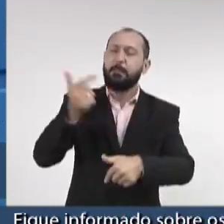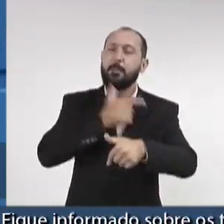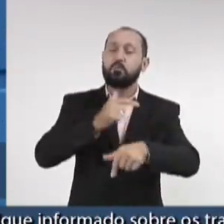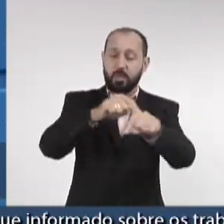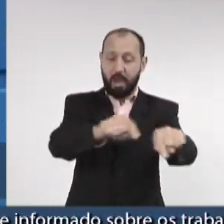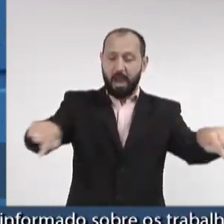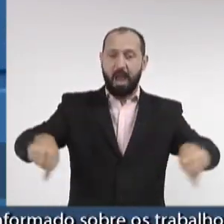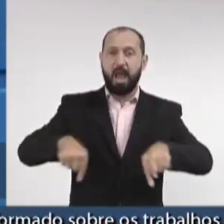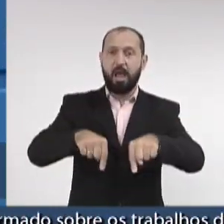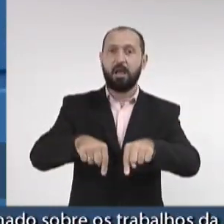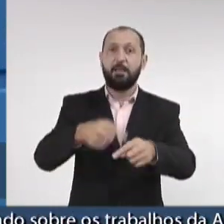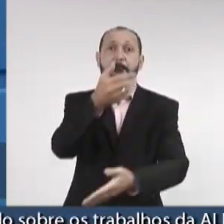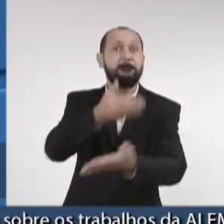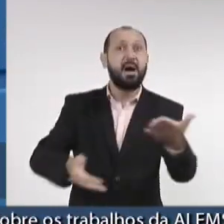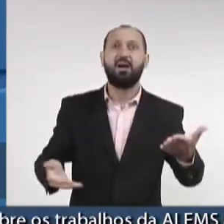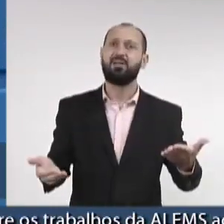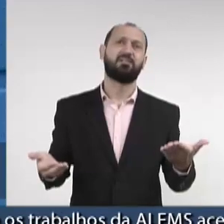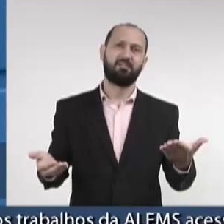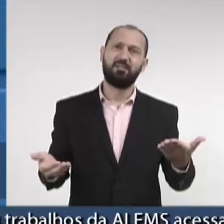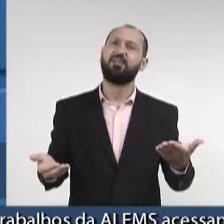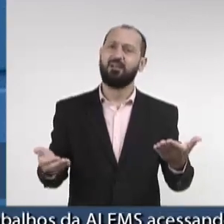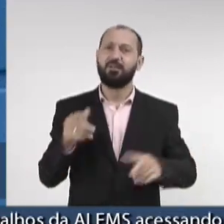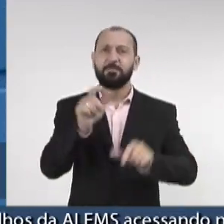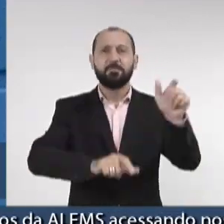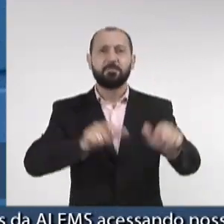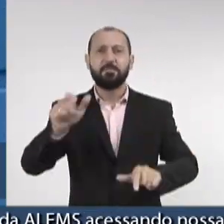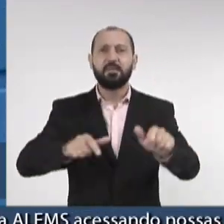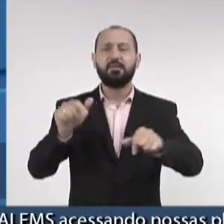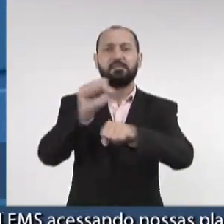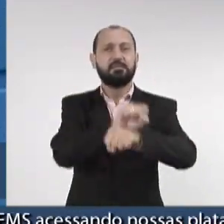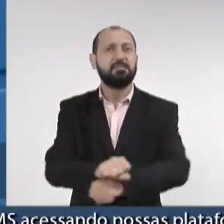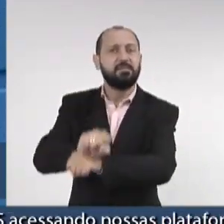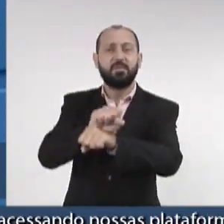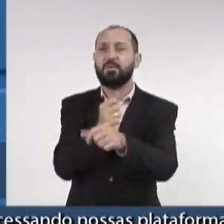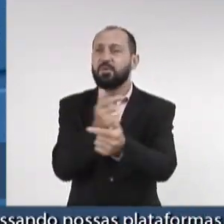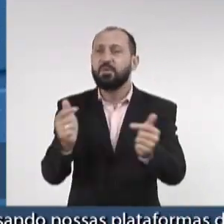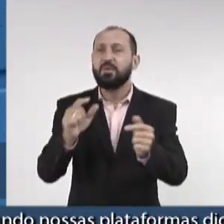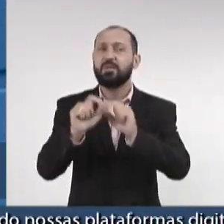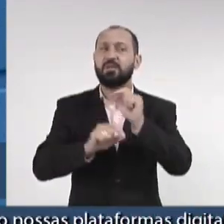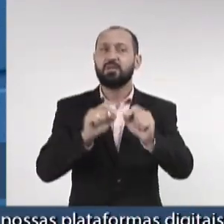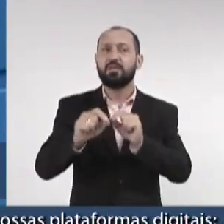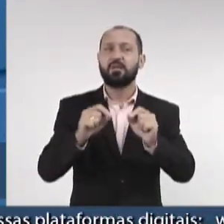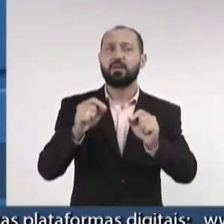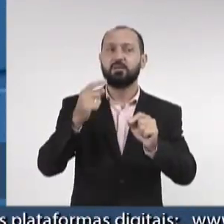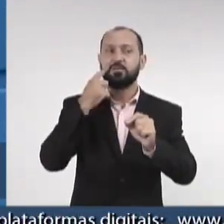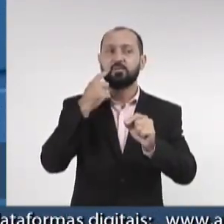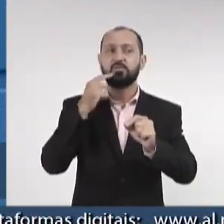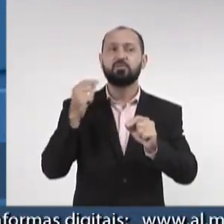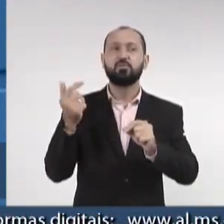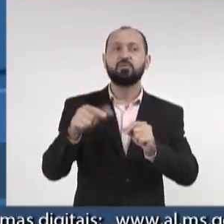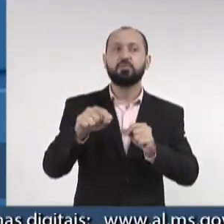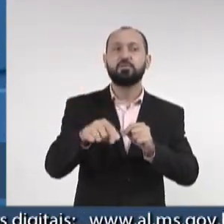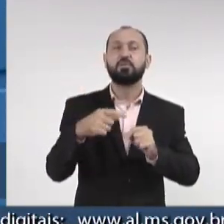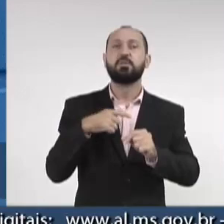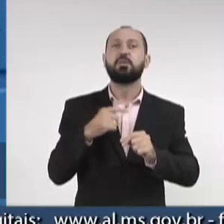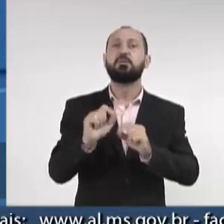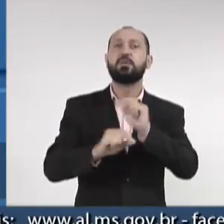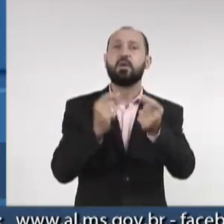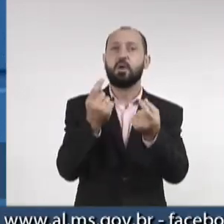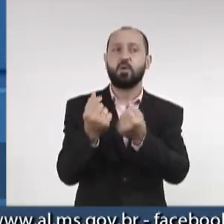Deputado Márcio Fernandes. Uma parte, deputado. Deputado Coronel Davi, eu quero primeiro parabenizar Vossa Excelência